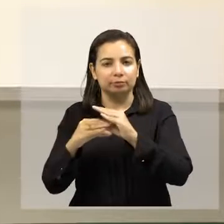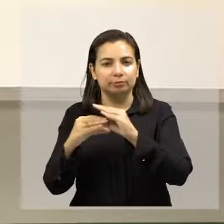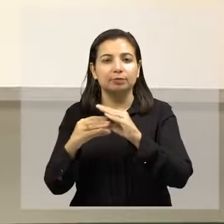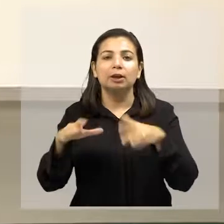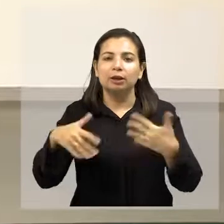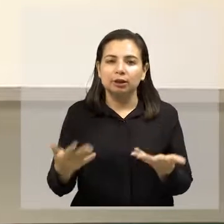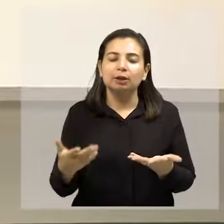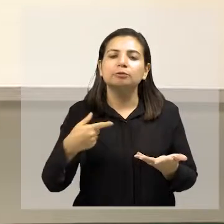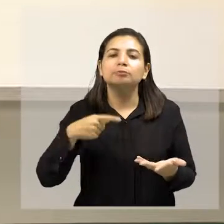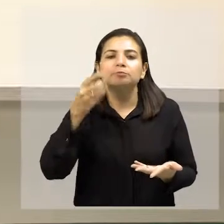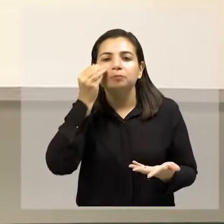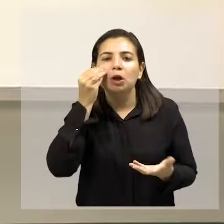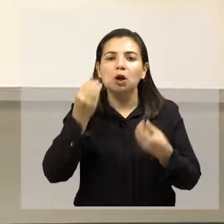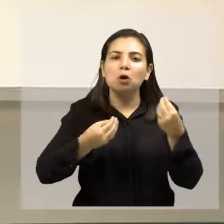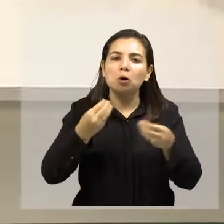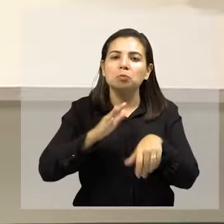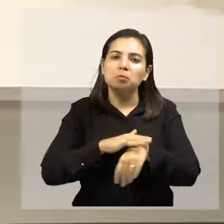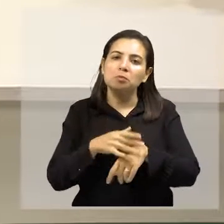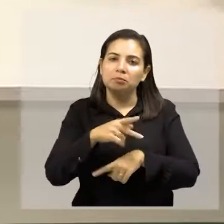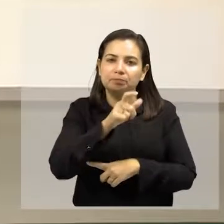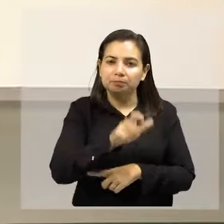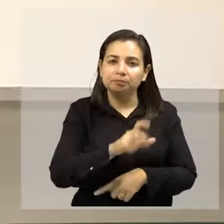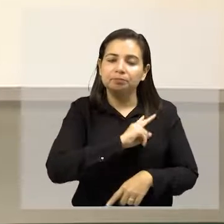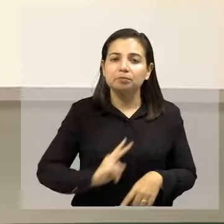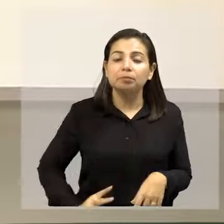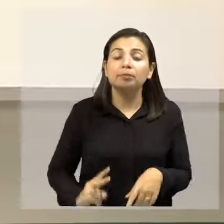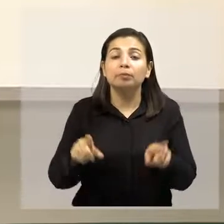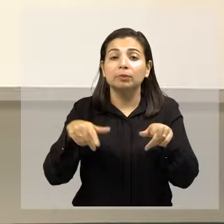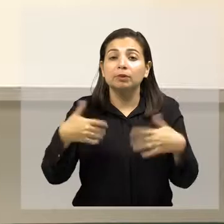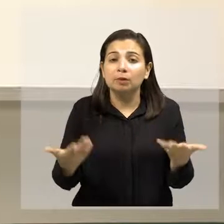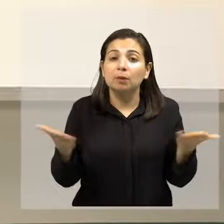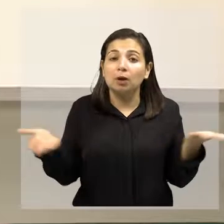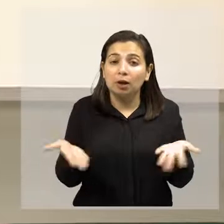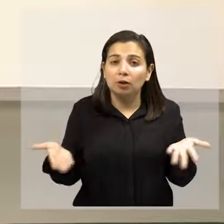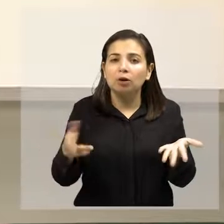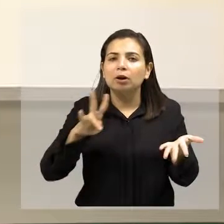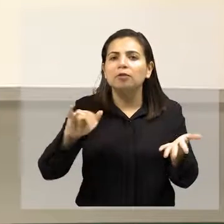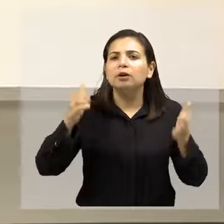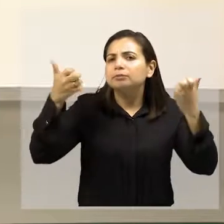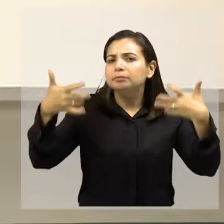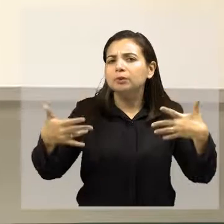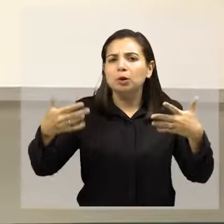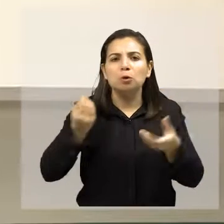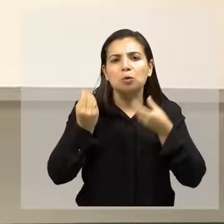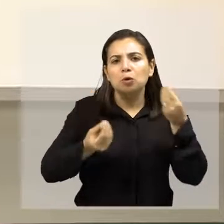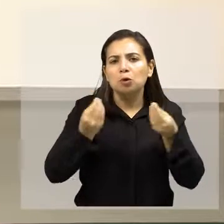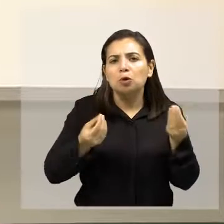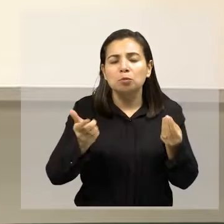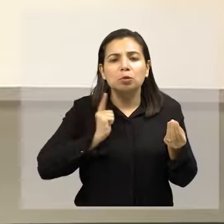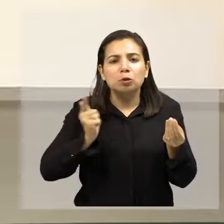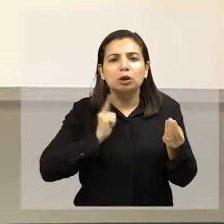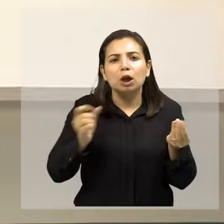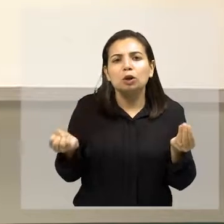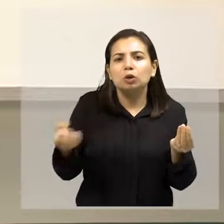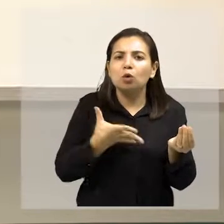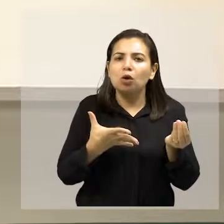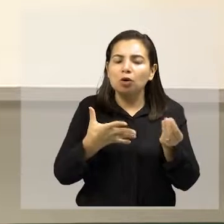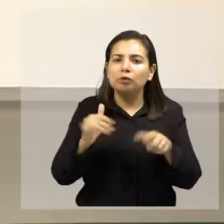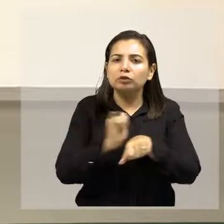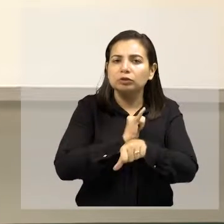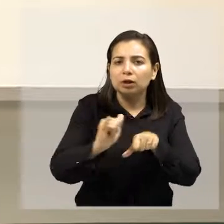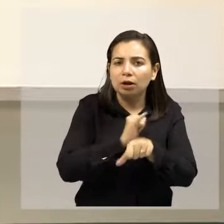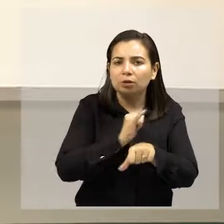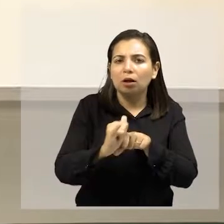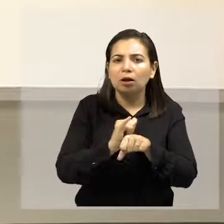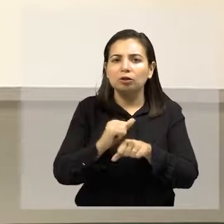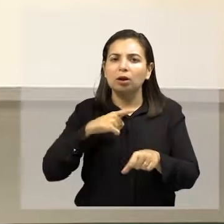do mandato do parlamentar, como agora a gente vai falar sobre a nova condição de mobilidade urbana no município de